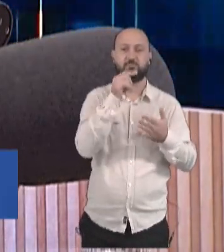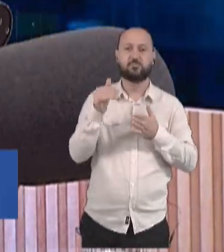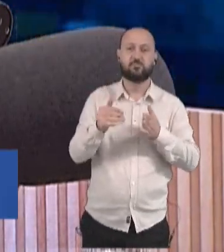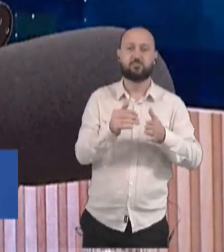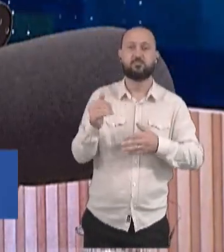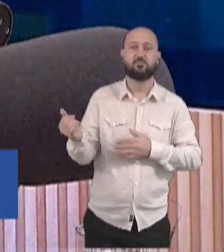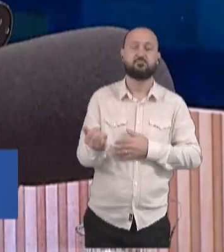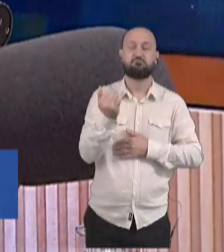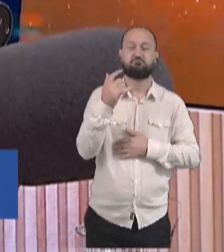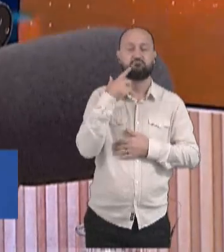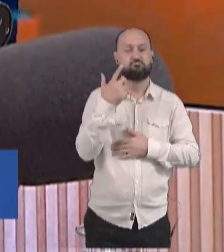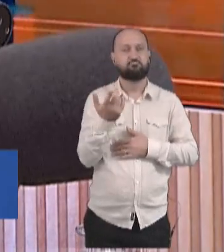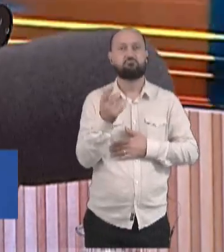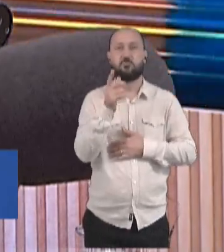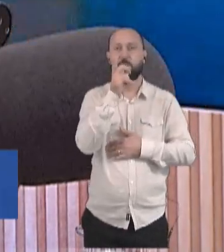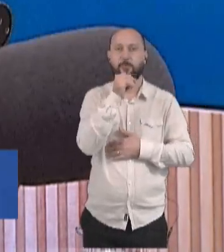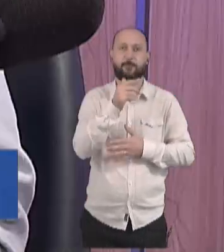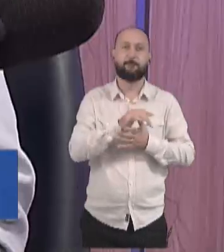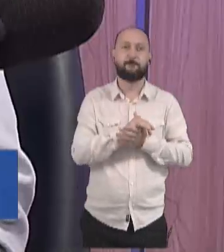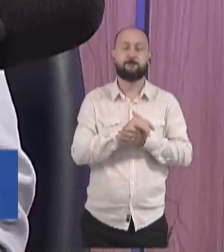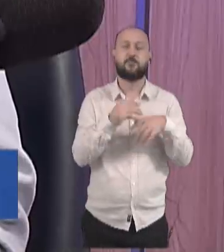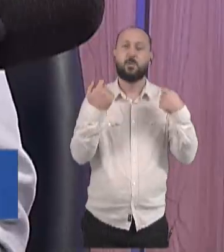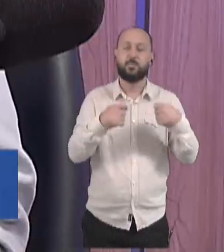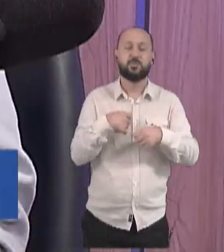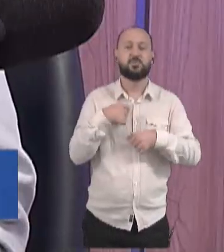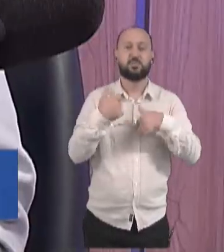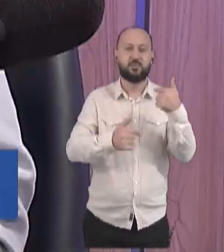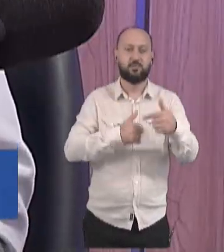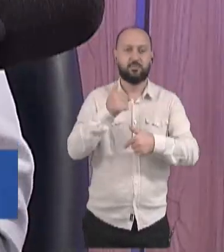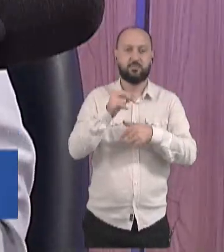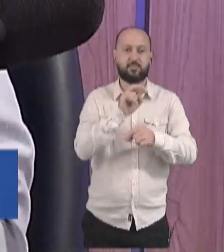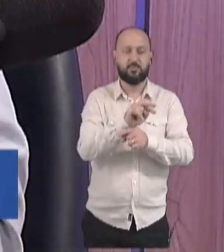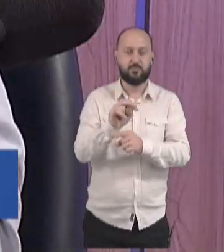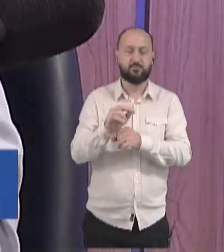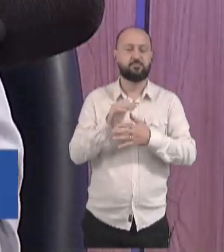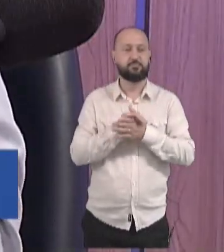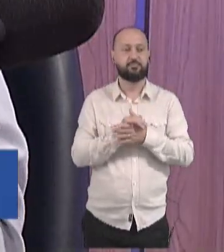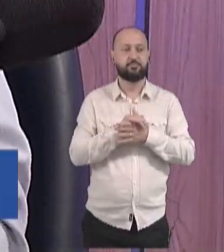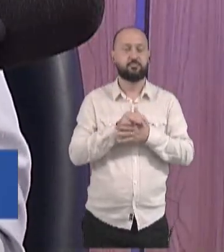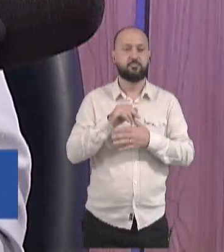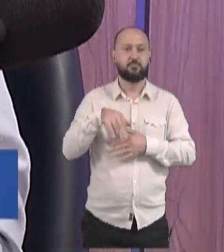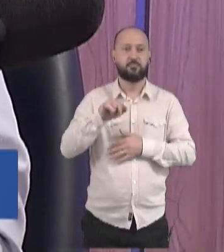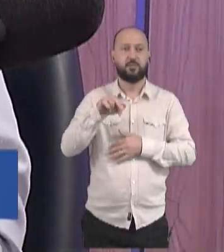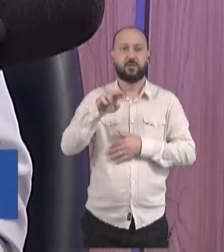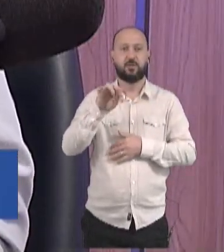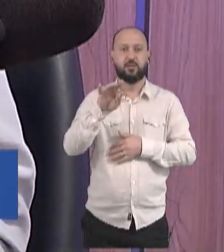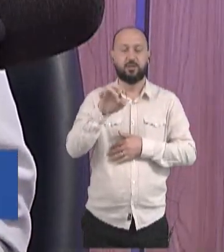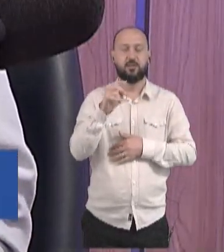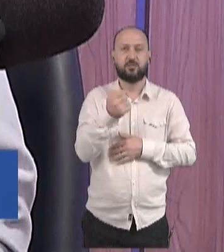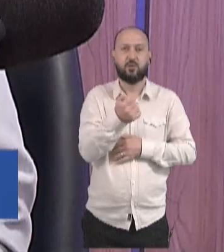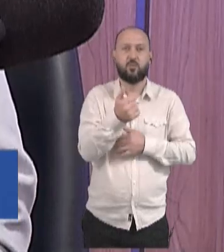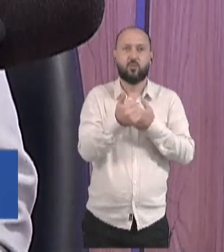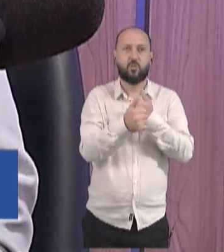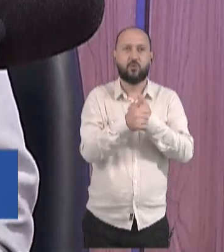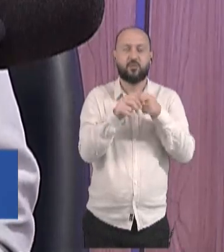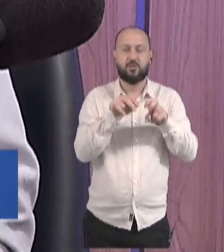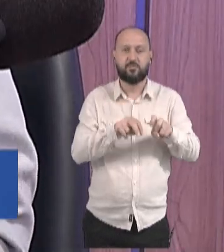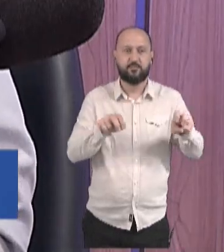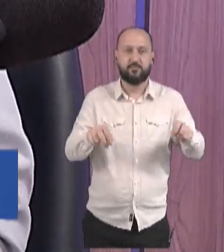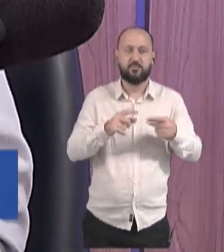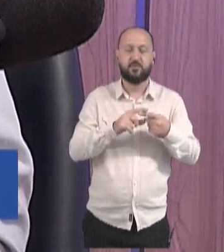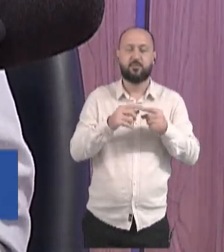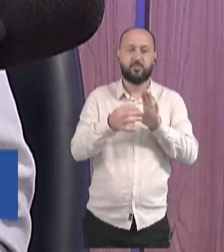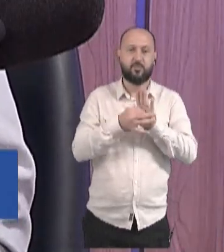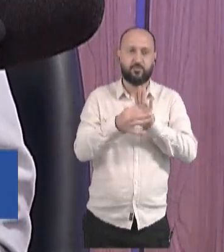mais importante não tem como, é a água. E todos precisam trabalhar para essa preservação. Marité, a mesa de daqui a pouquinho, ela vai ser composta